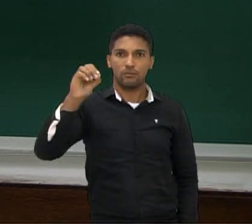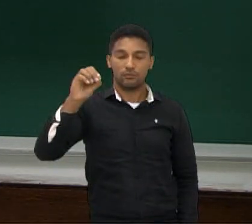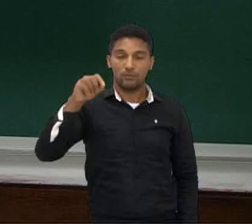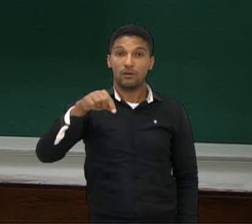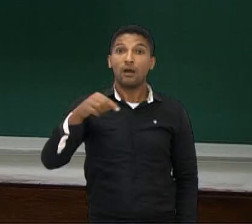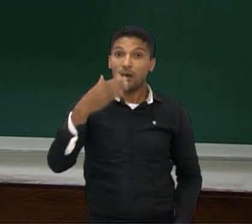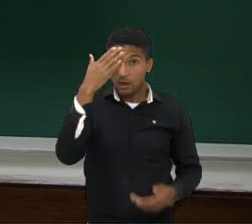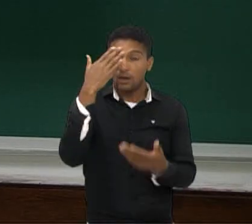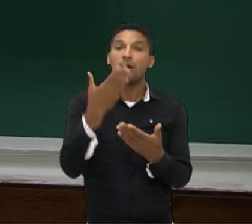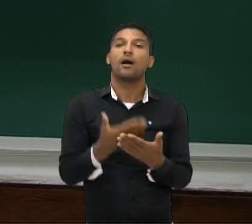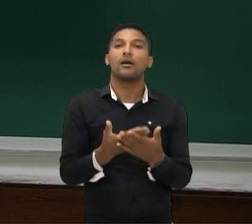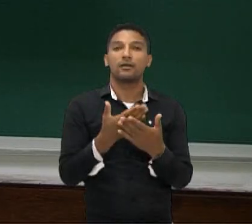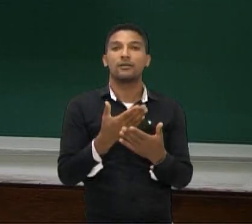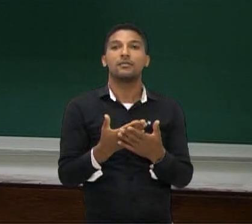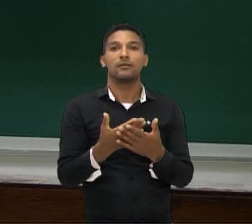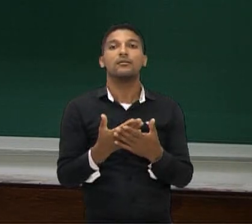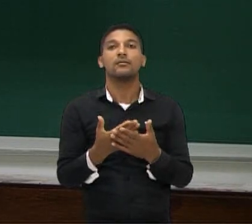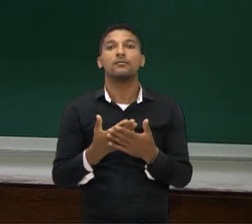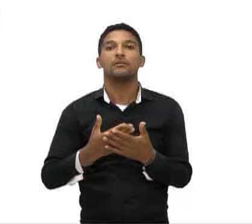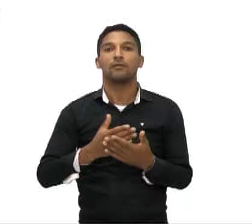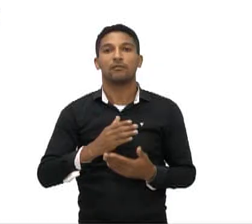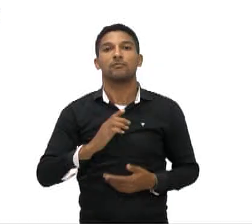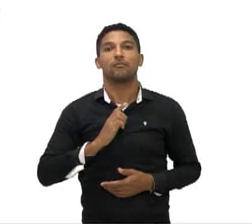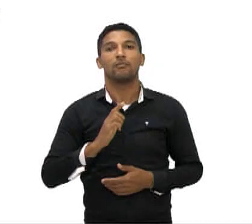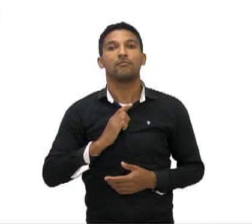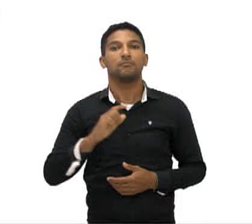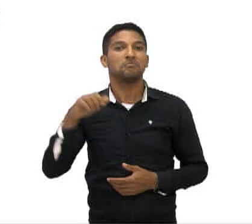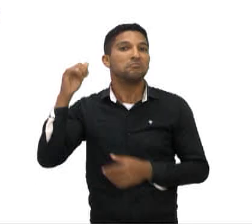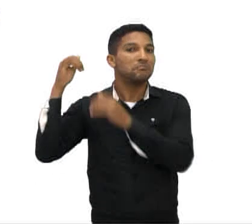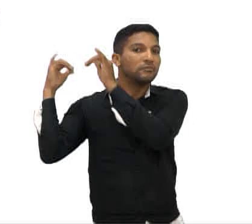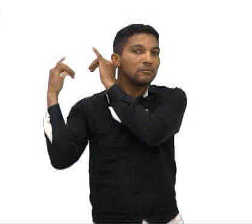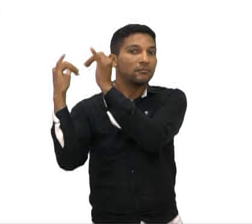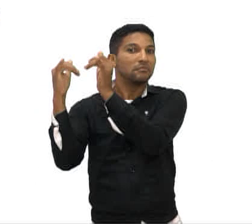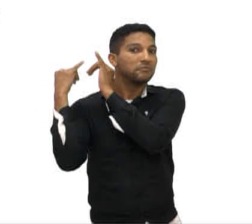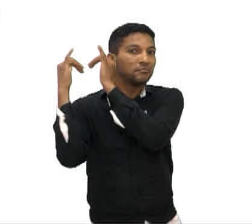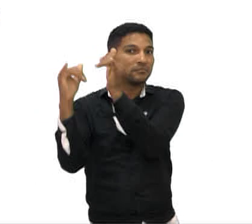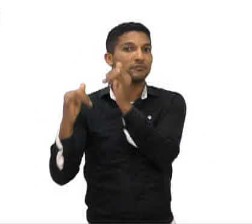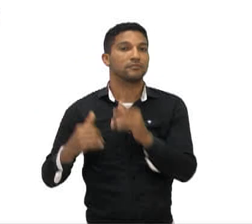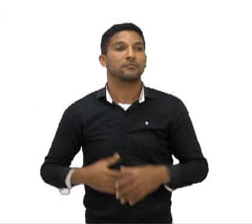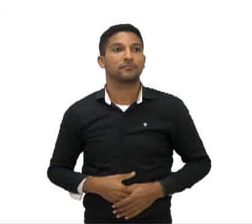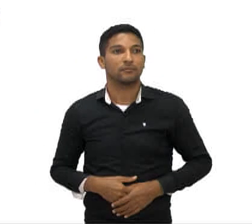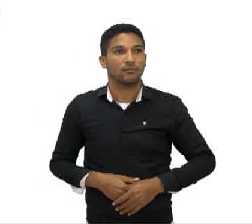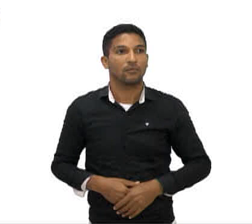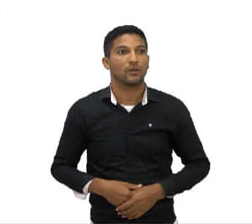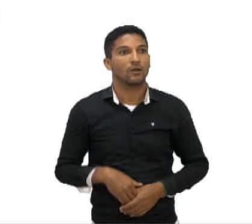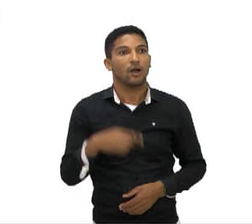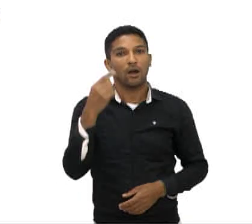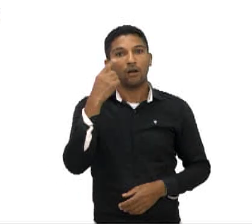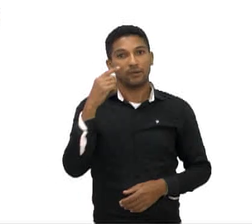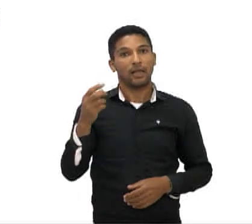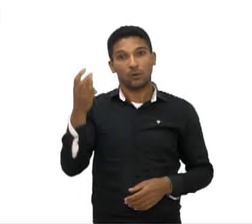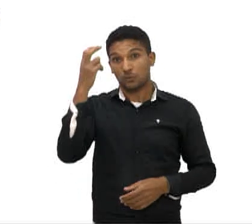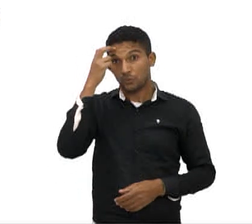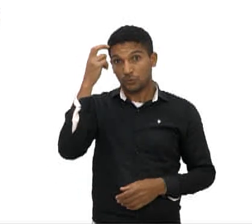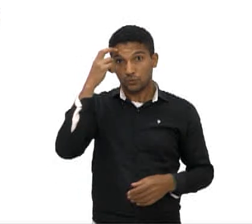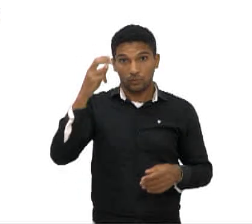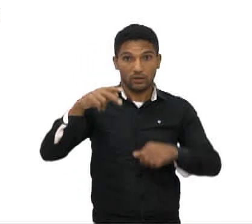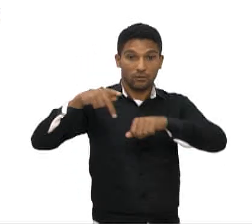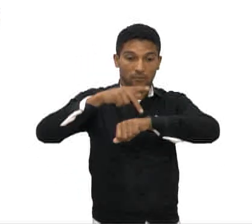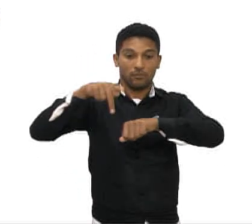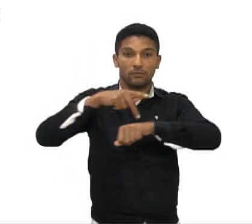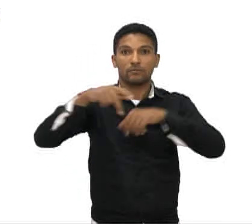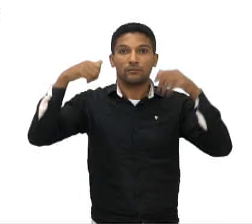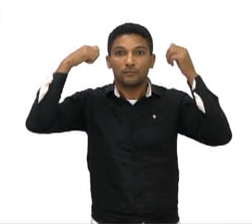inteiro para vocês lerem depois. Olhem lá. Las leyendas son parte de la cultura mexicana, tanto